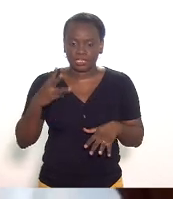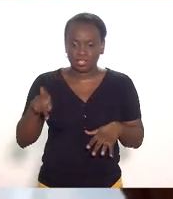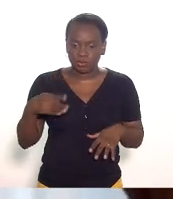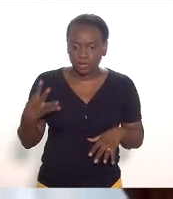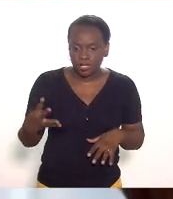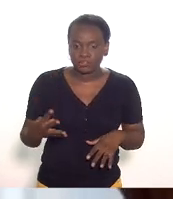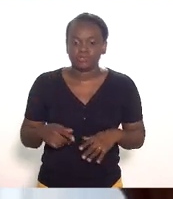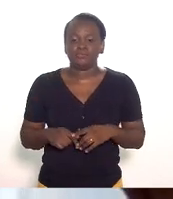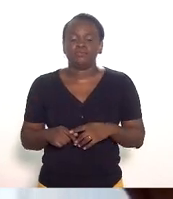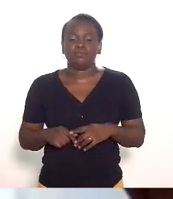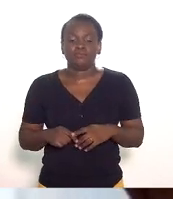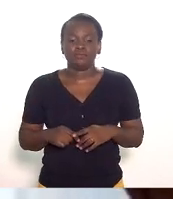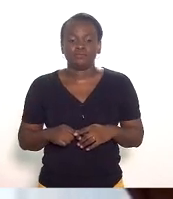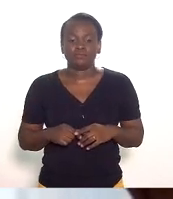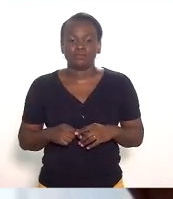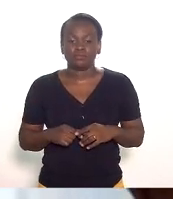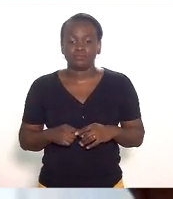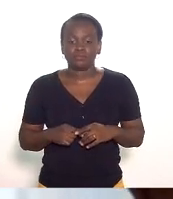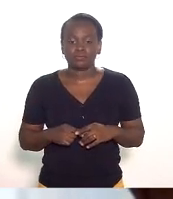4,